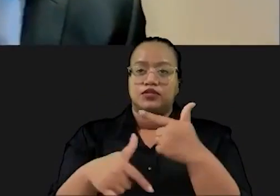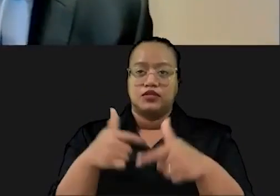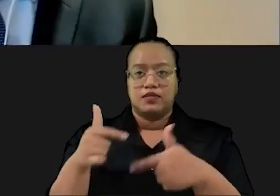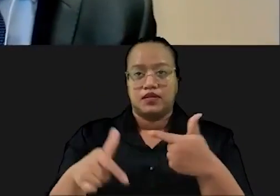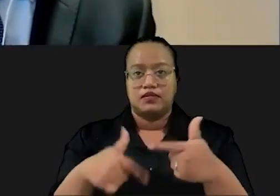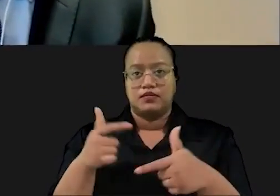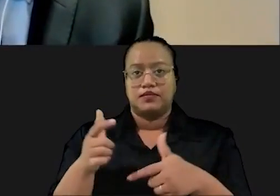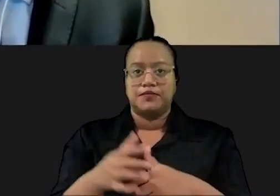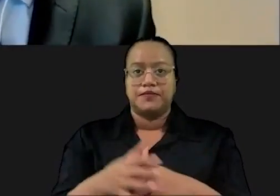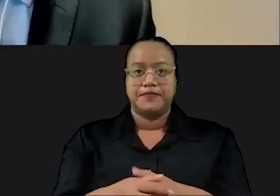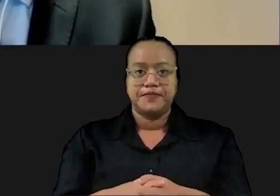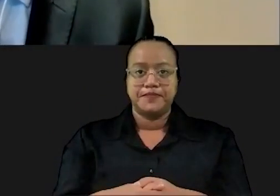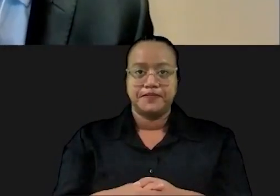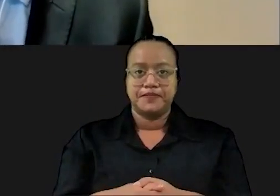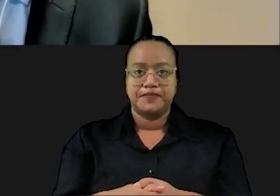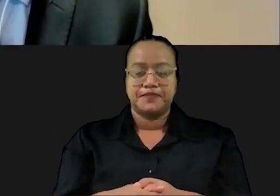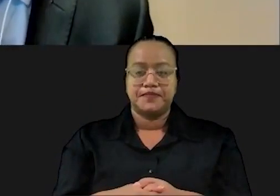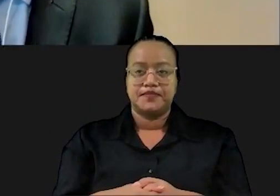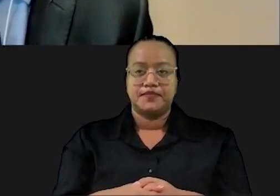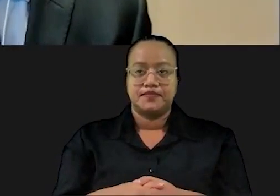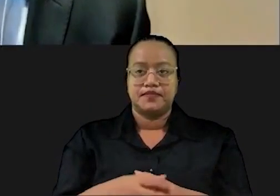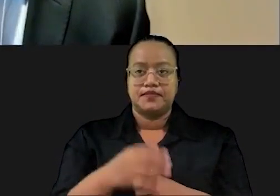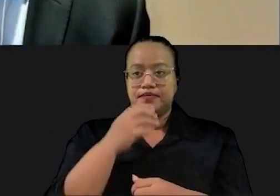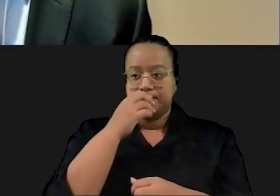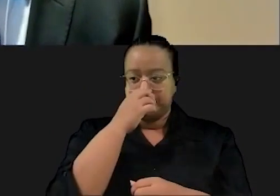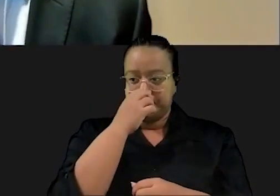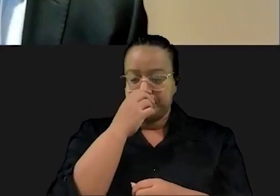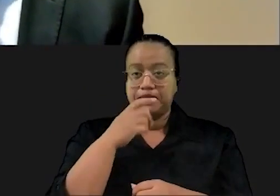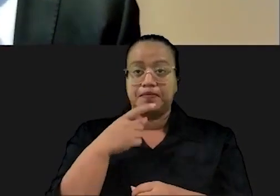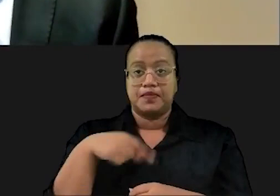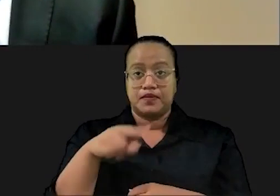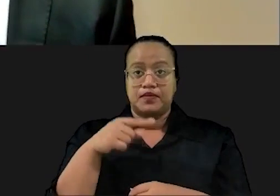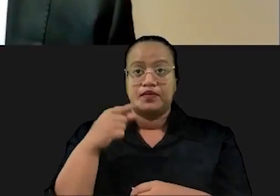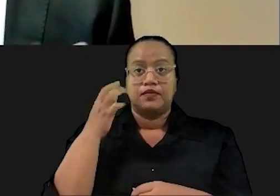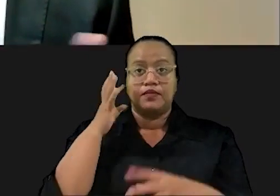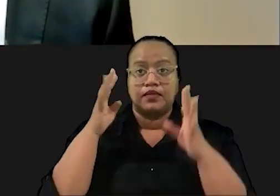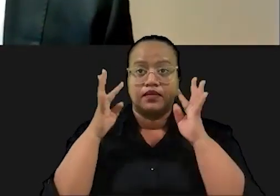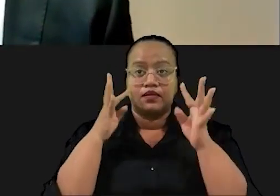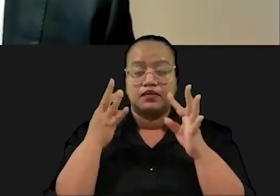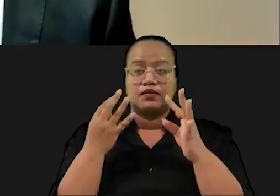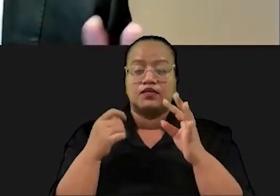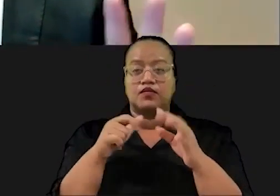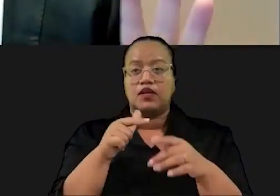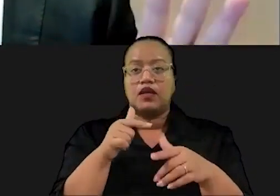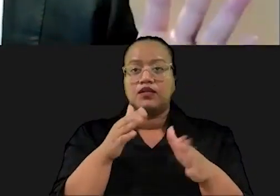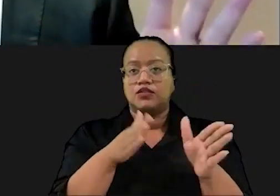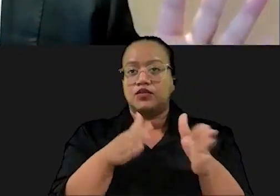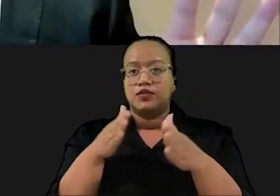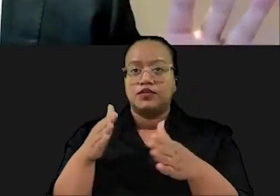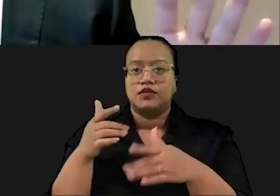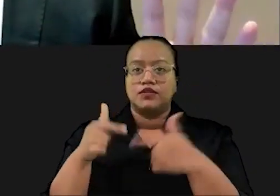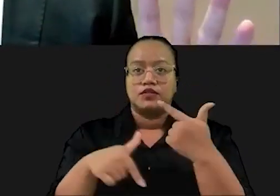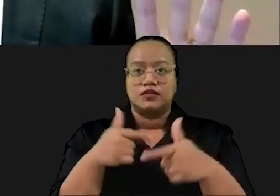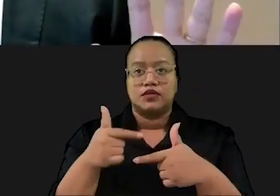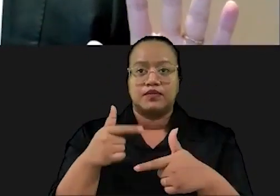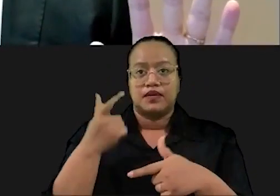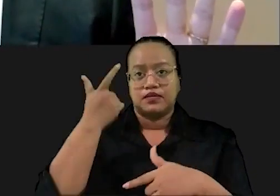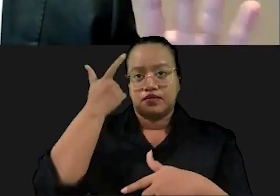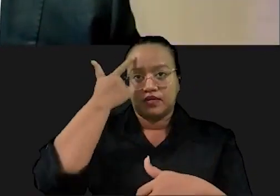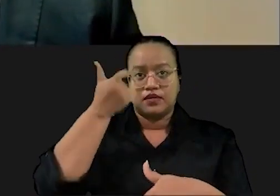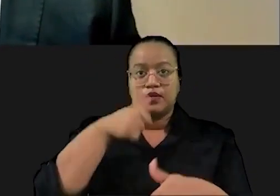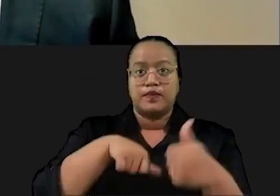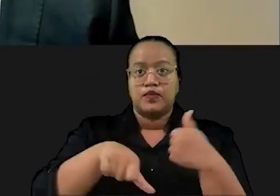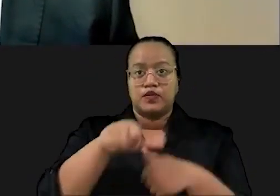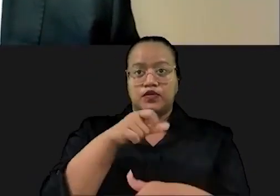Quando a gente pensa em processos de trabalho, aí o mapa mental nosso muda. Não é mais